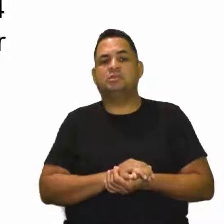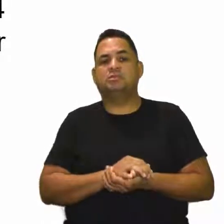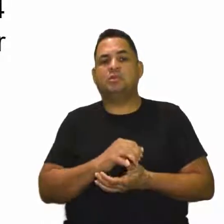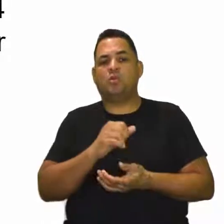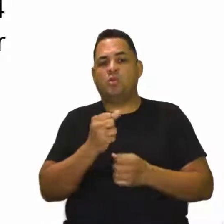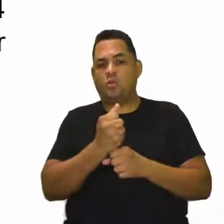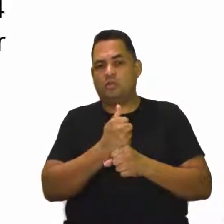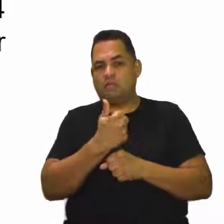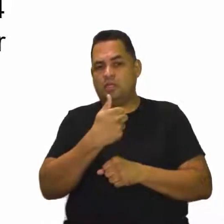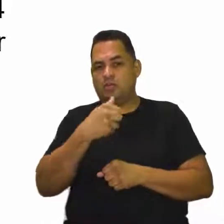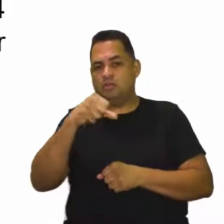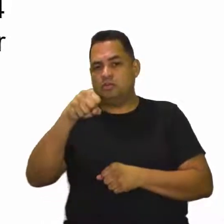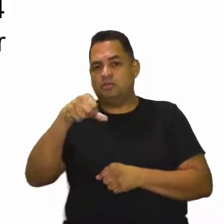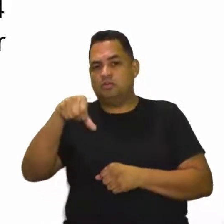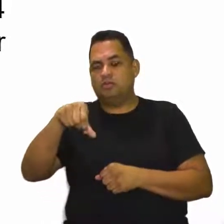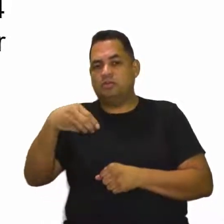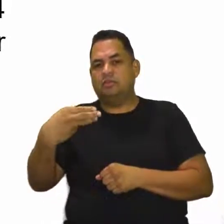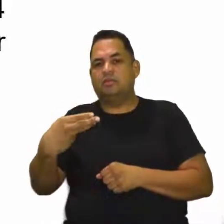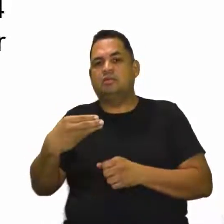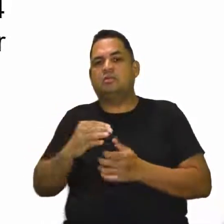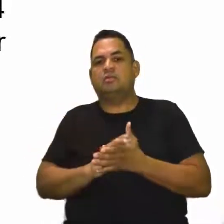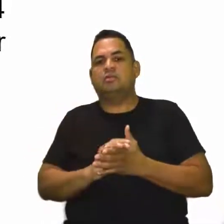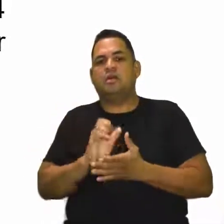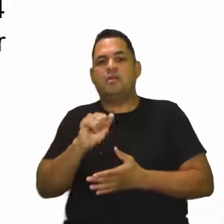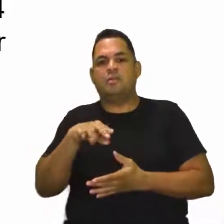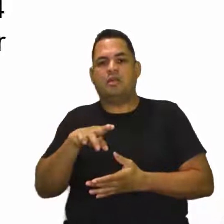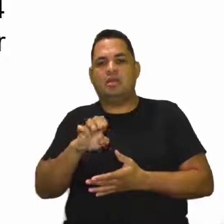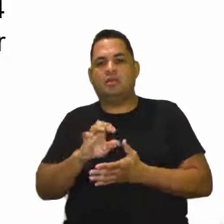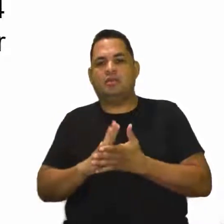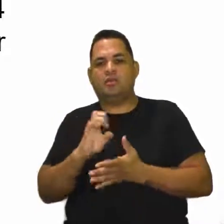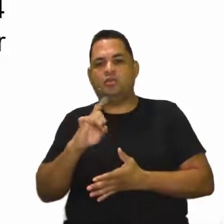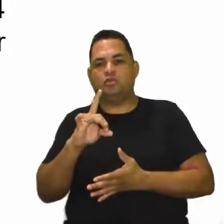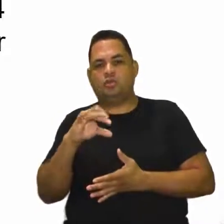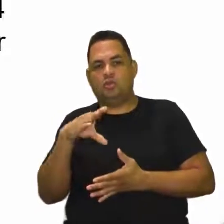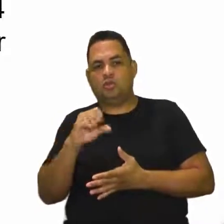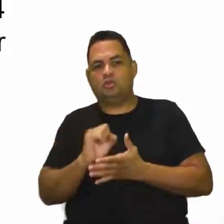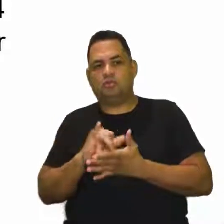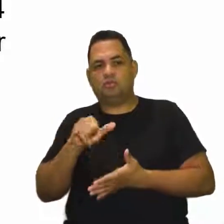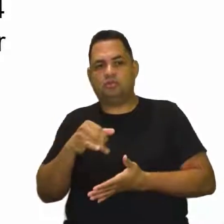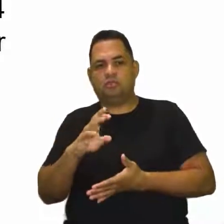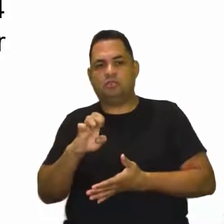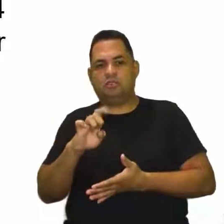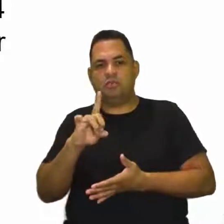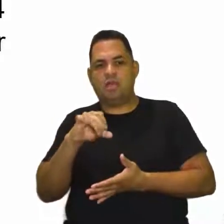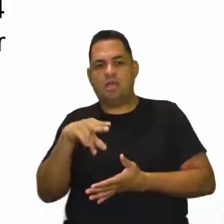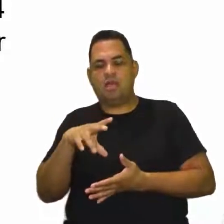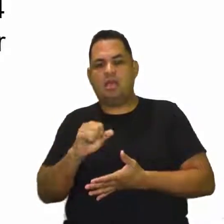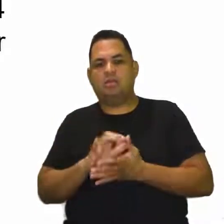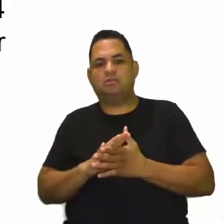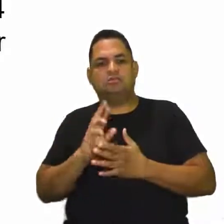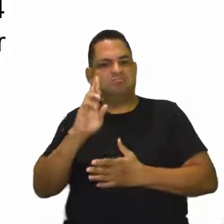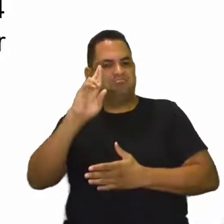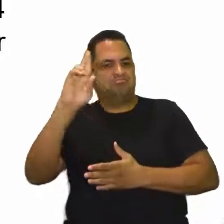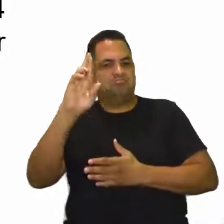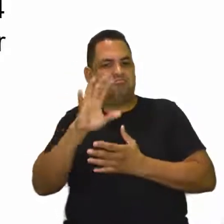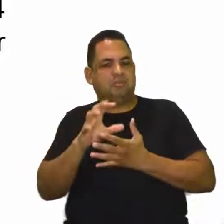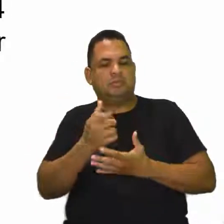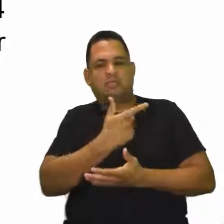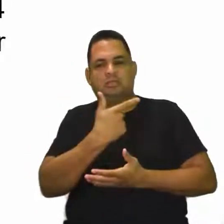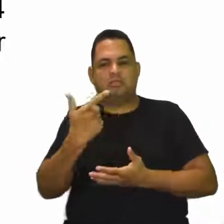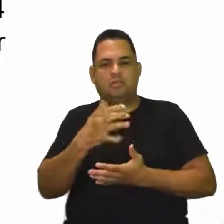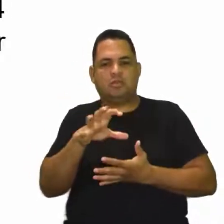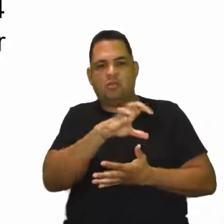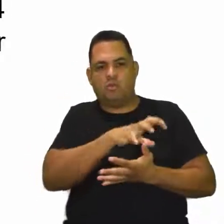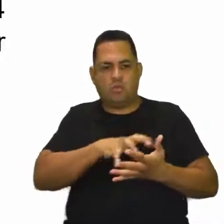de 1893, o almirante Custódio José de Melo, ele vai liderar a